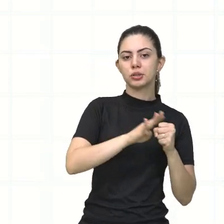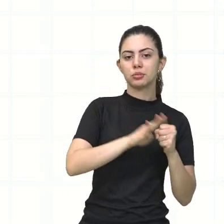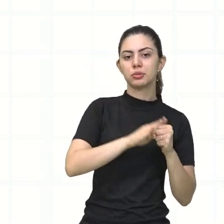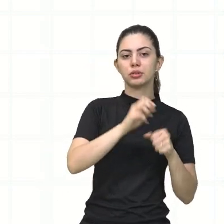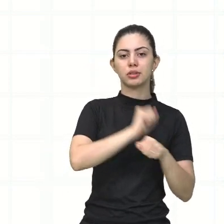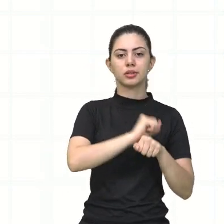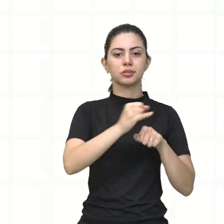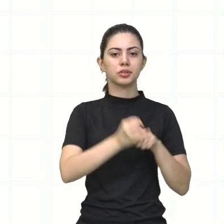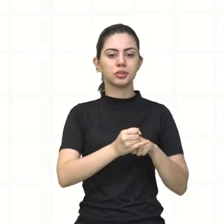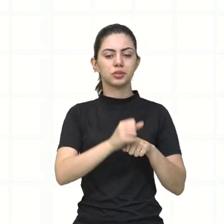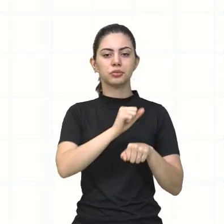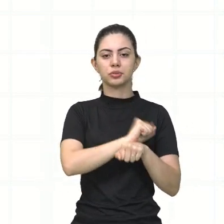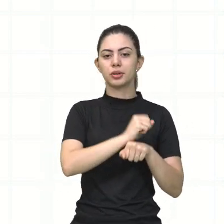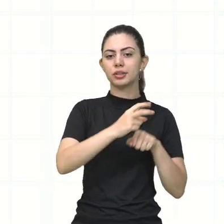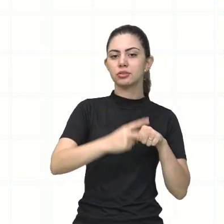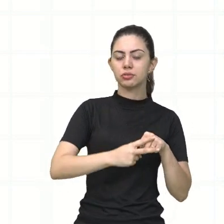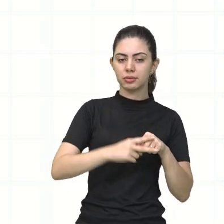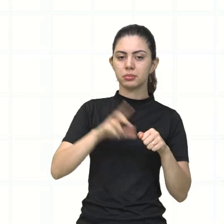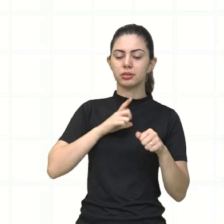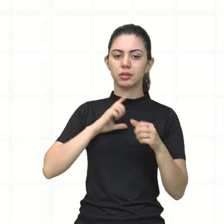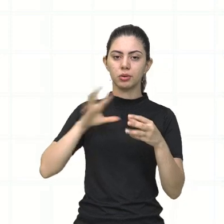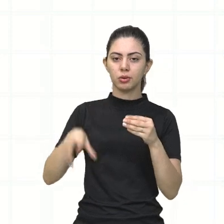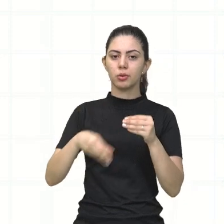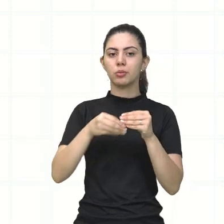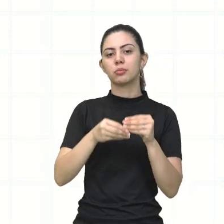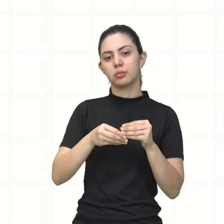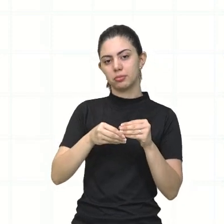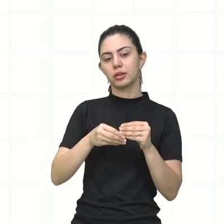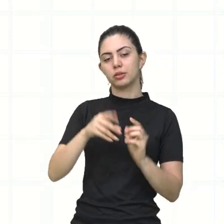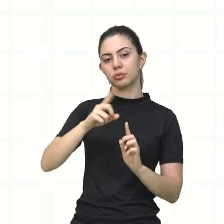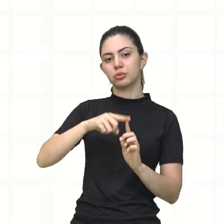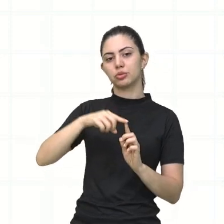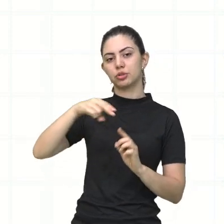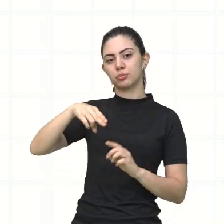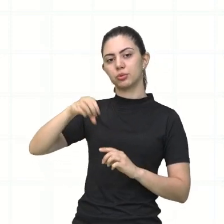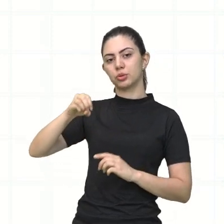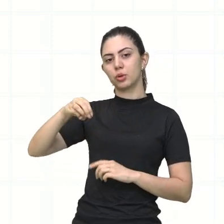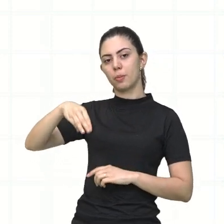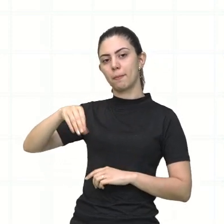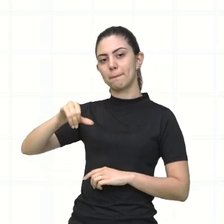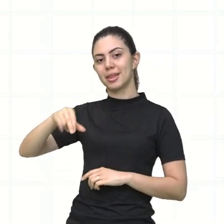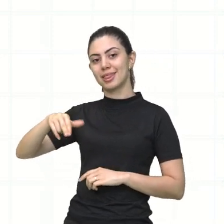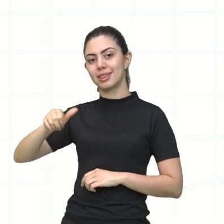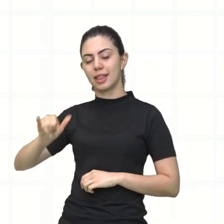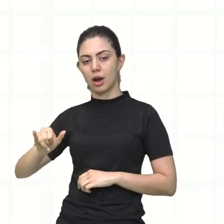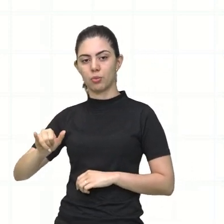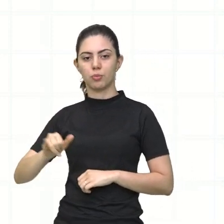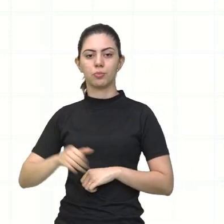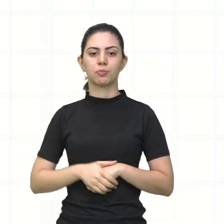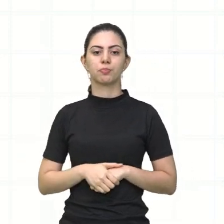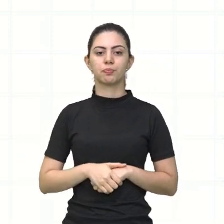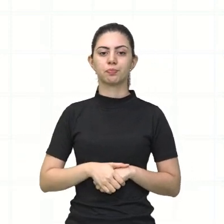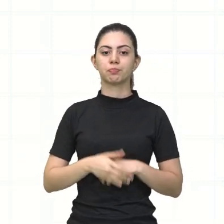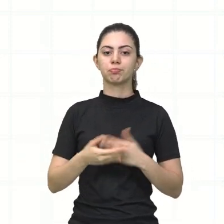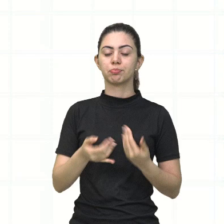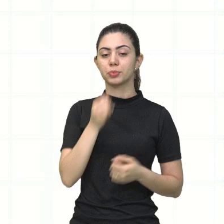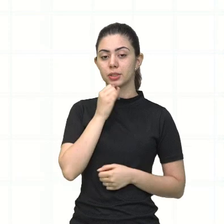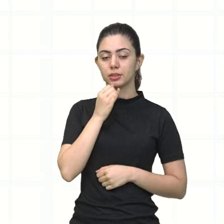do verbo, porque não é um complemento verbal. Ela funciona como um complemento nominal agora. Tenho